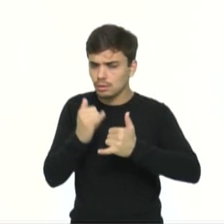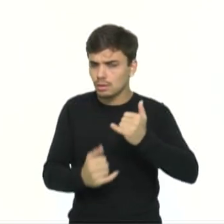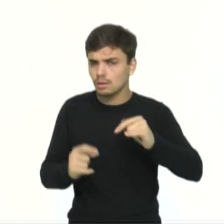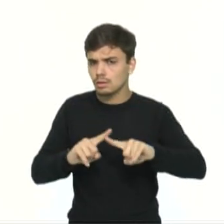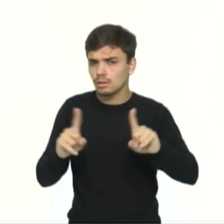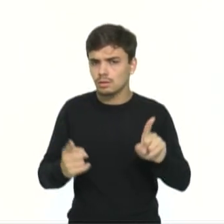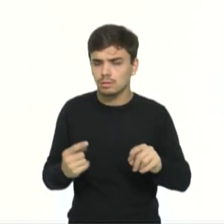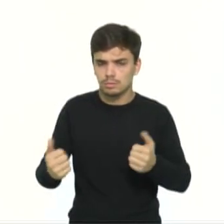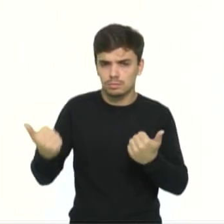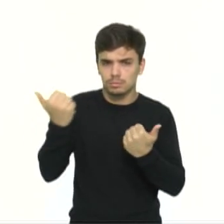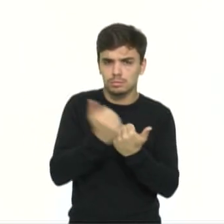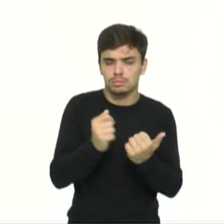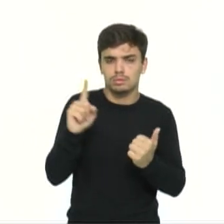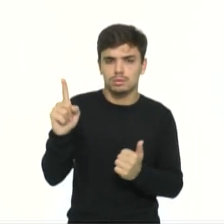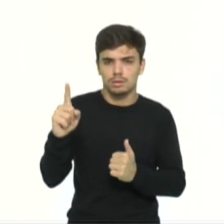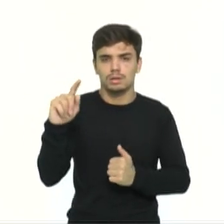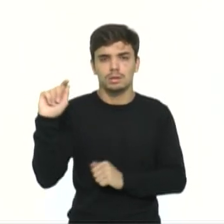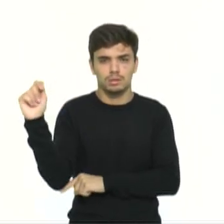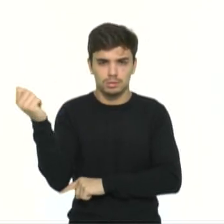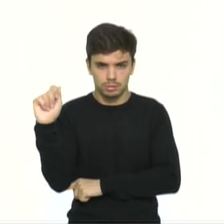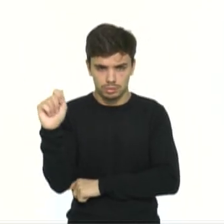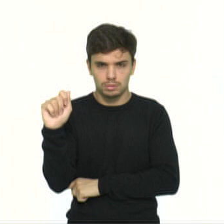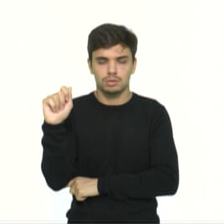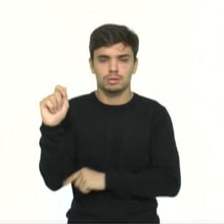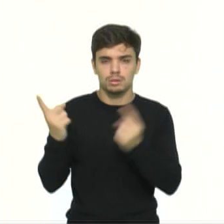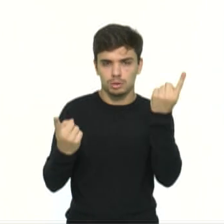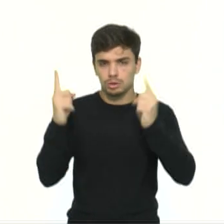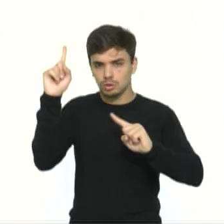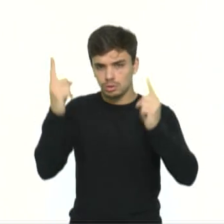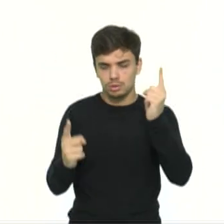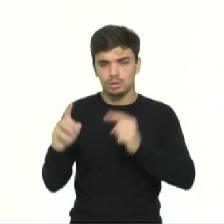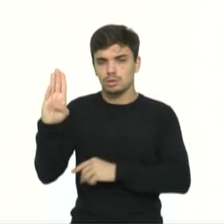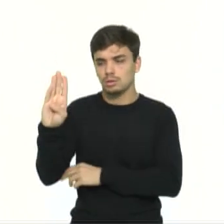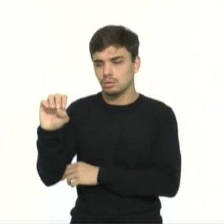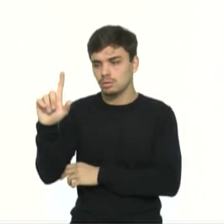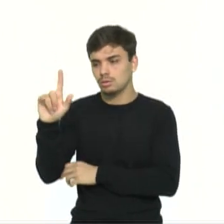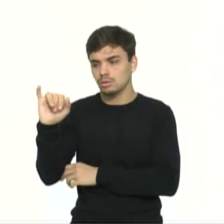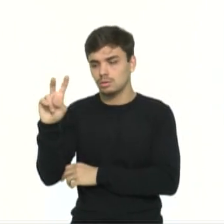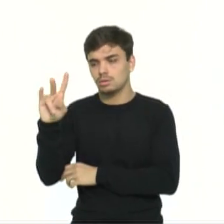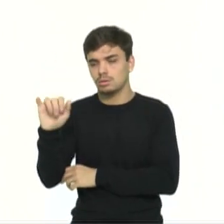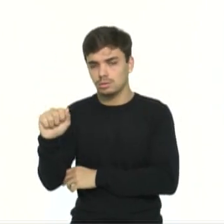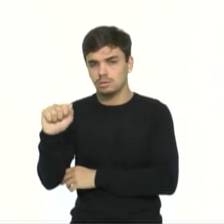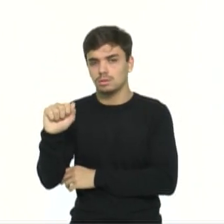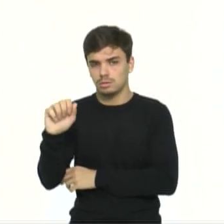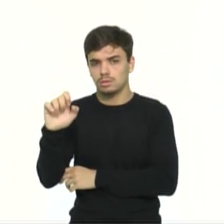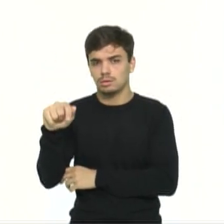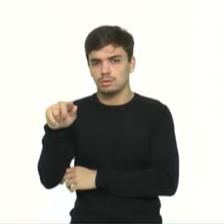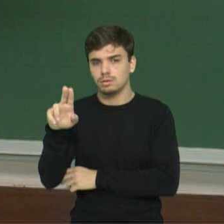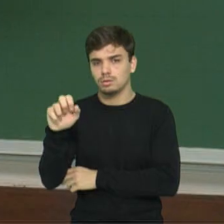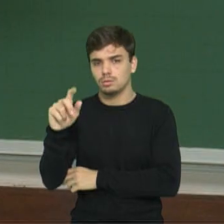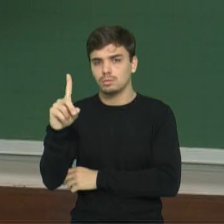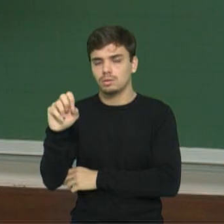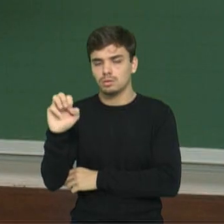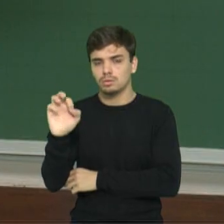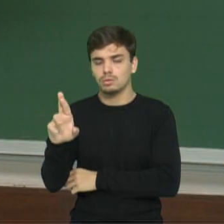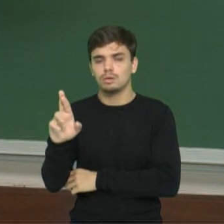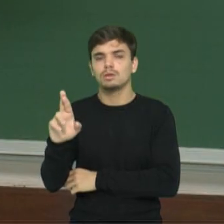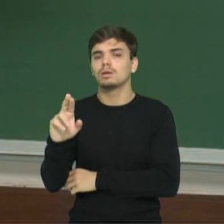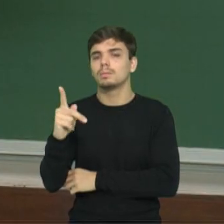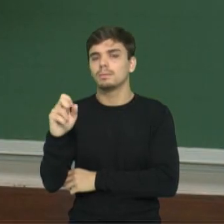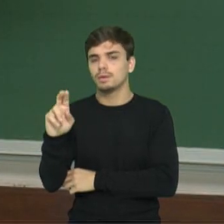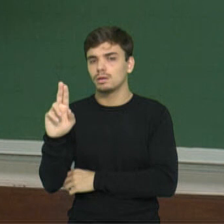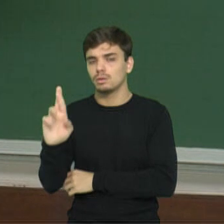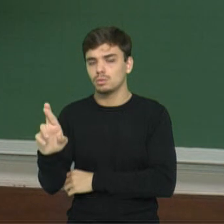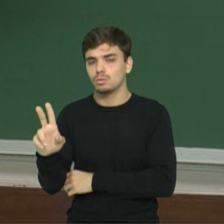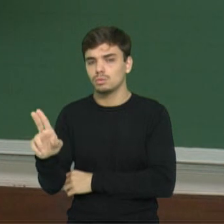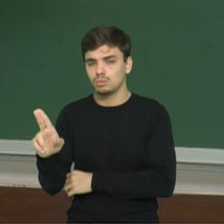na Argentina, no Uruguai, no Chile, na Bolívia, no Peru, no Equador. Então ele traz aí esse conjunto de normas que